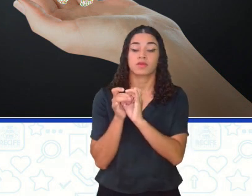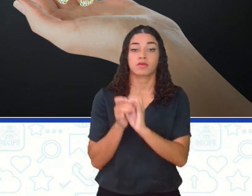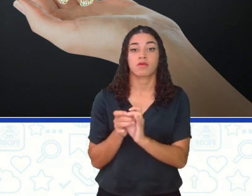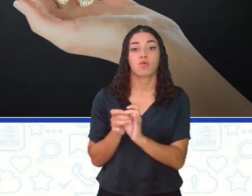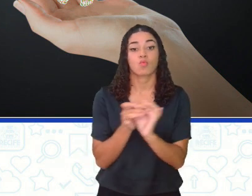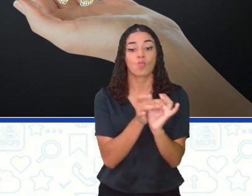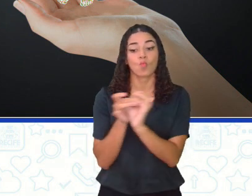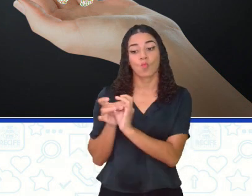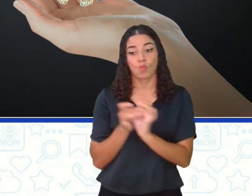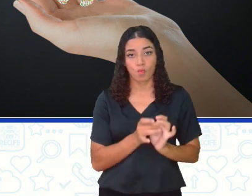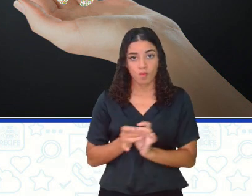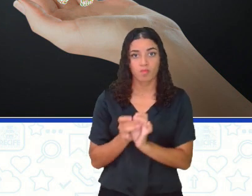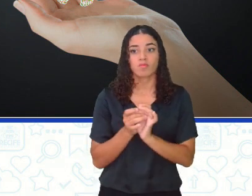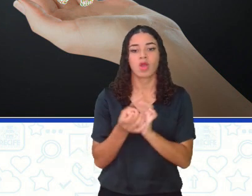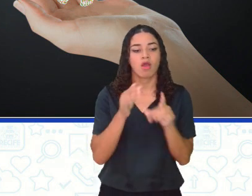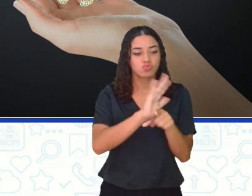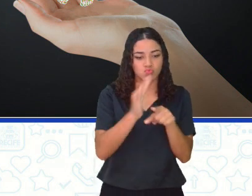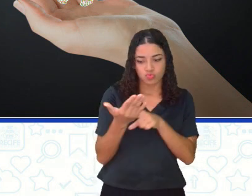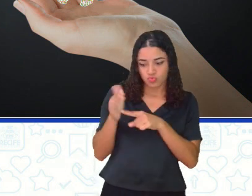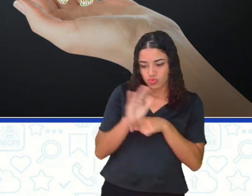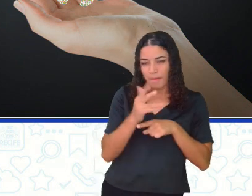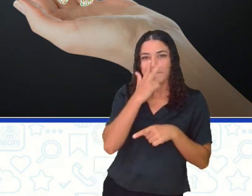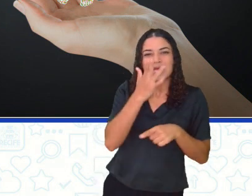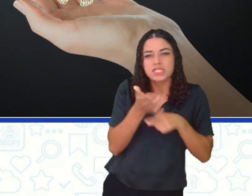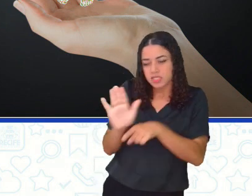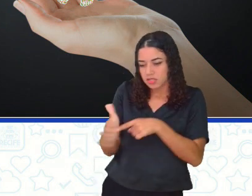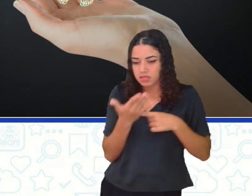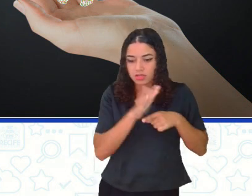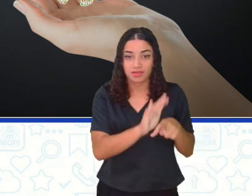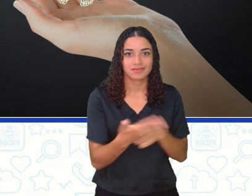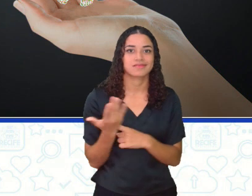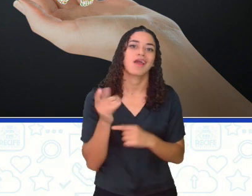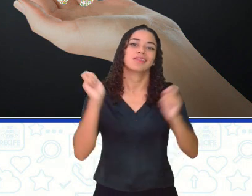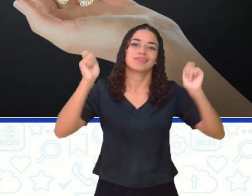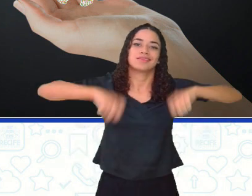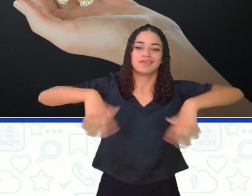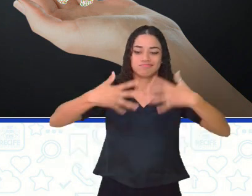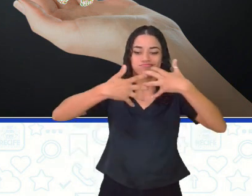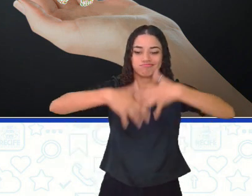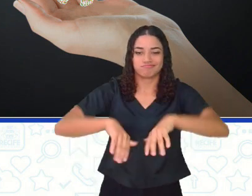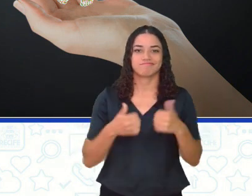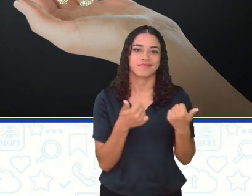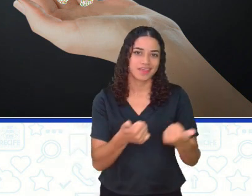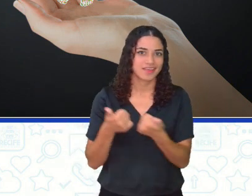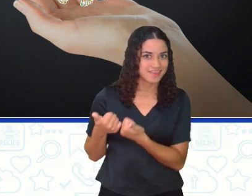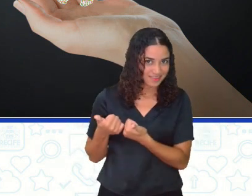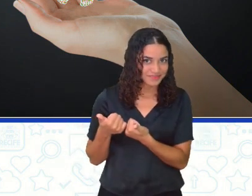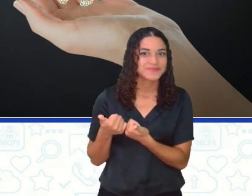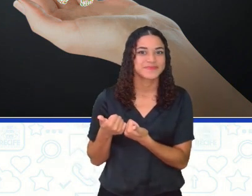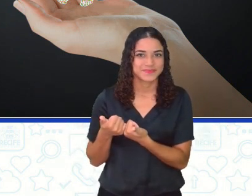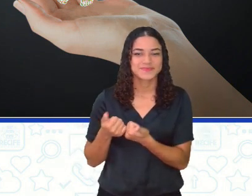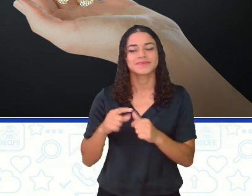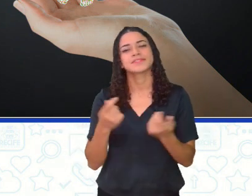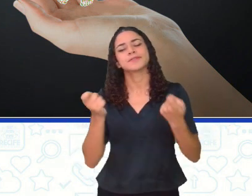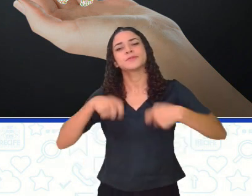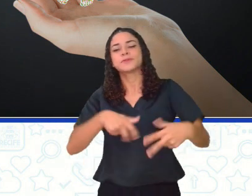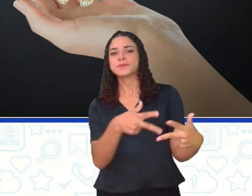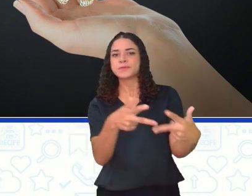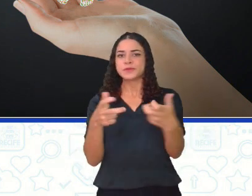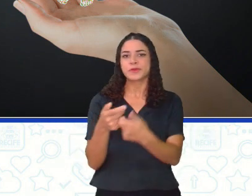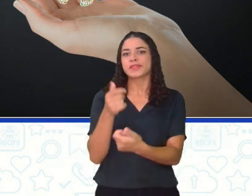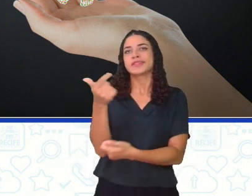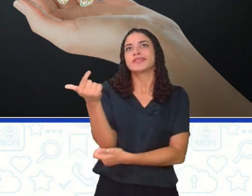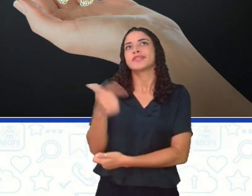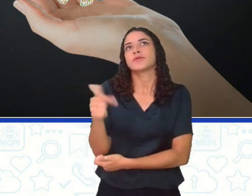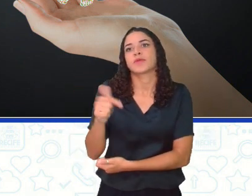um colaborando com o outro, não é? É o que a gente vê, o bom funcionamento do nosso corpo. E aí a gente percebe que não